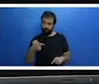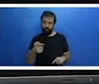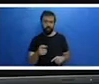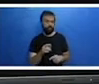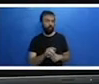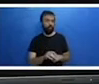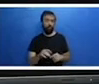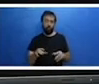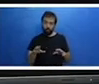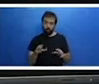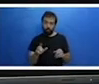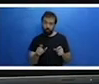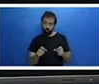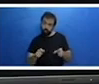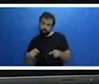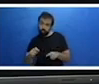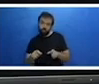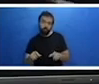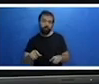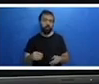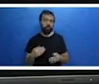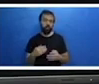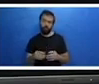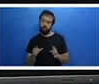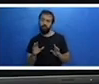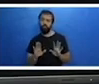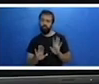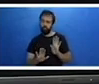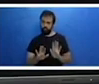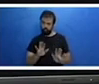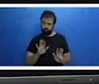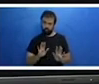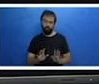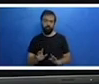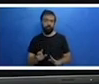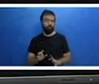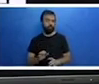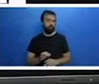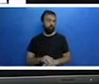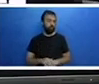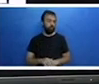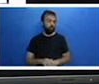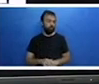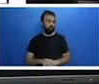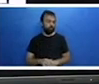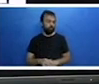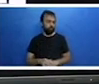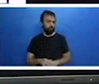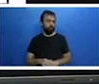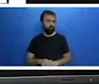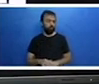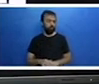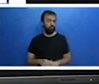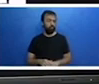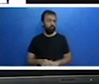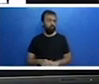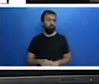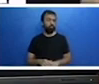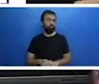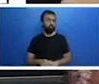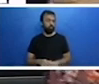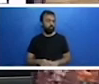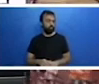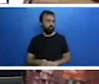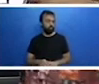centro, atacar e defendendo. Isso aí vai ser a forma que você vai sair, se posicionar no tabuleiro. Do mesmo jeito que a dama, nós